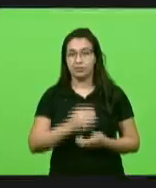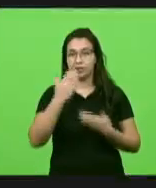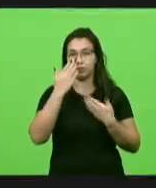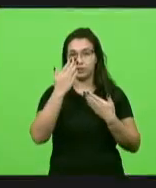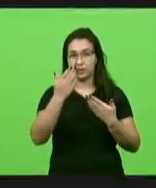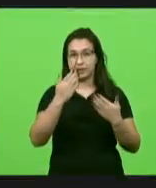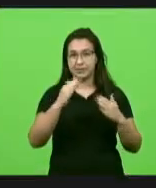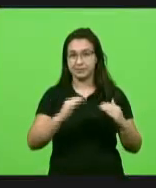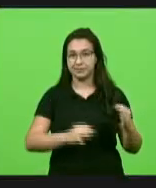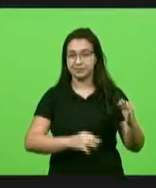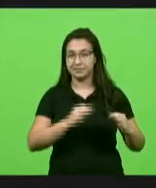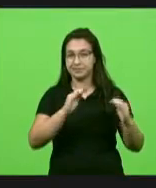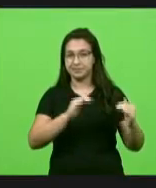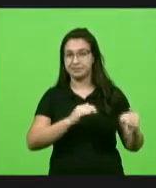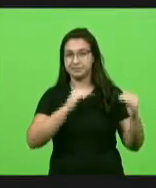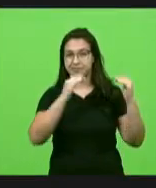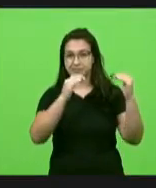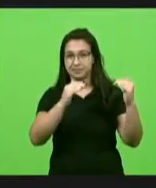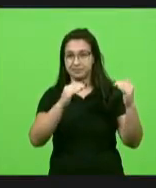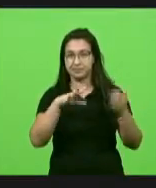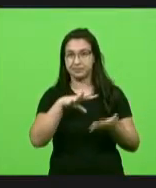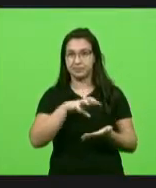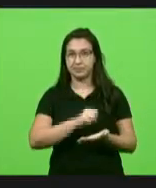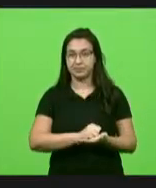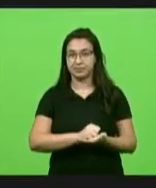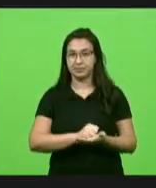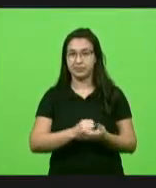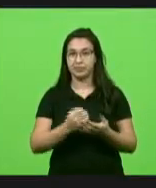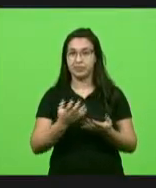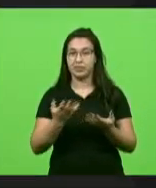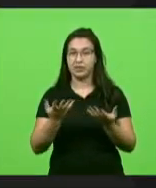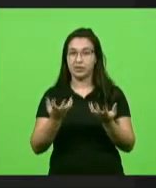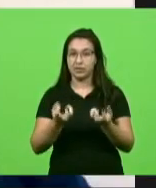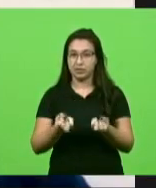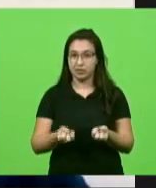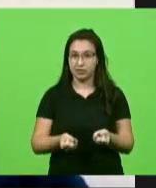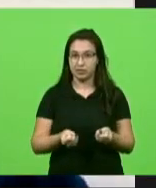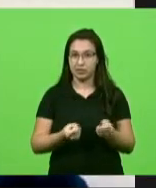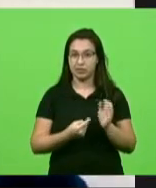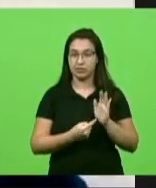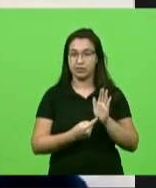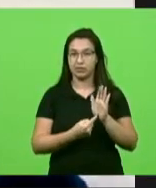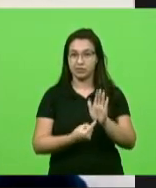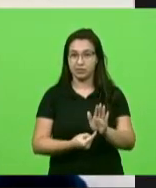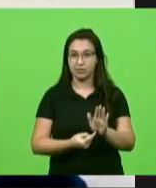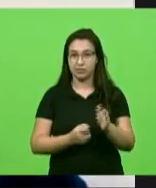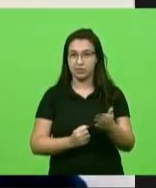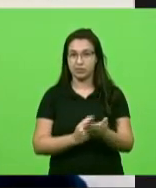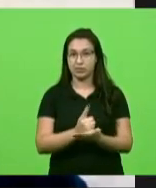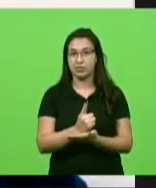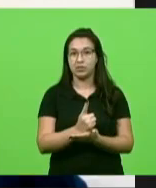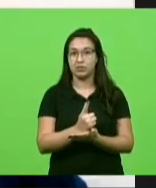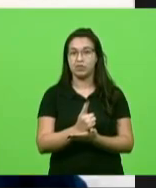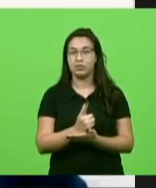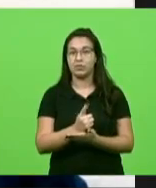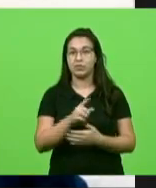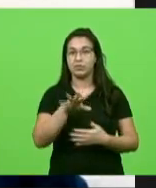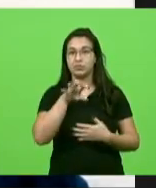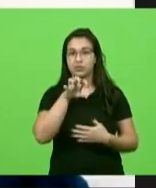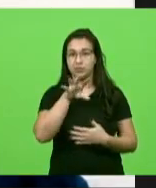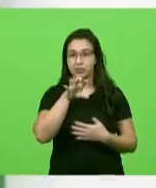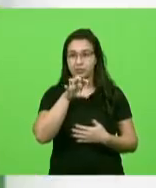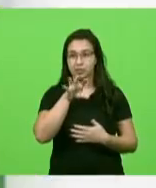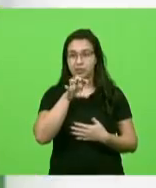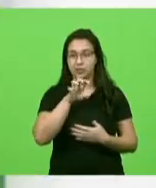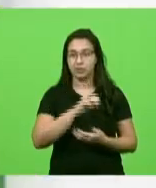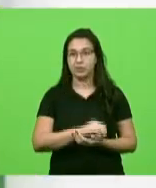Desembargador Roberto Então vossa excelência' prefeita de registro aqui recebe a denúncia em relação à aquisição dos respiradores